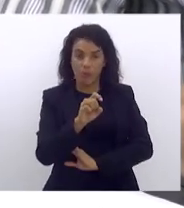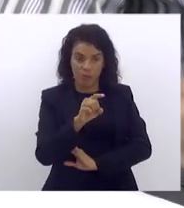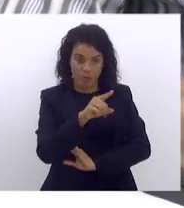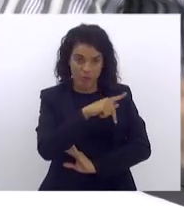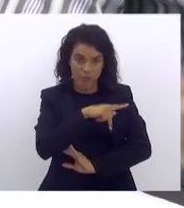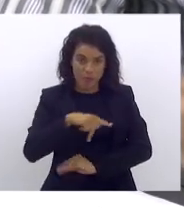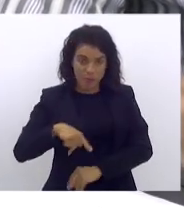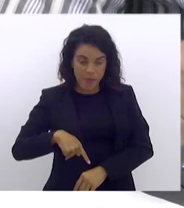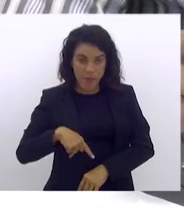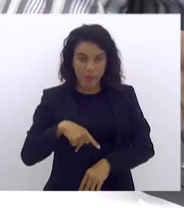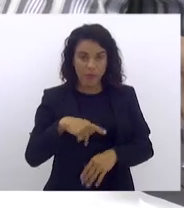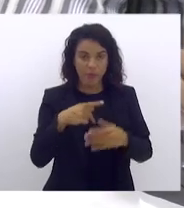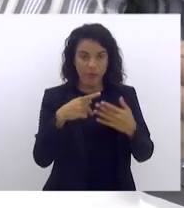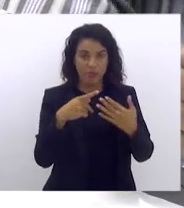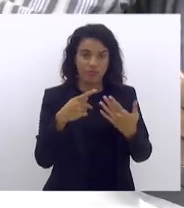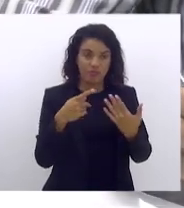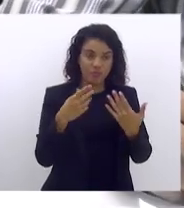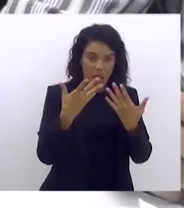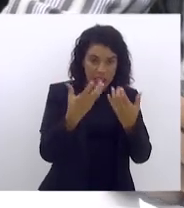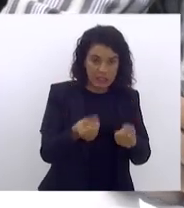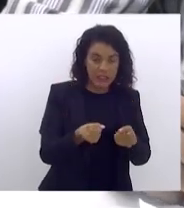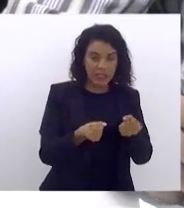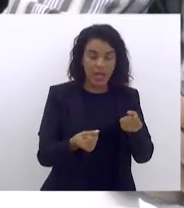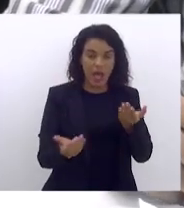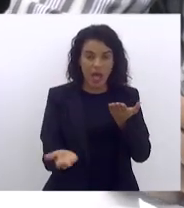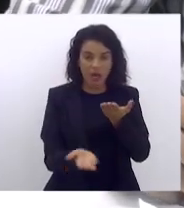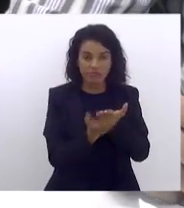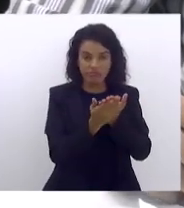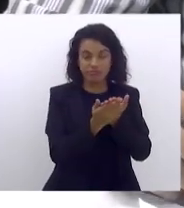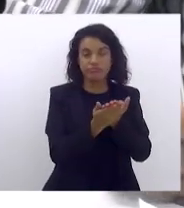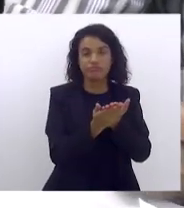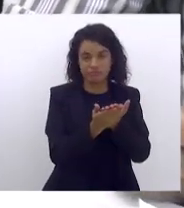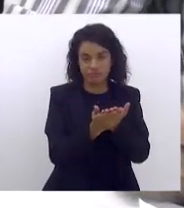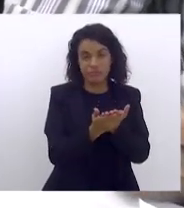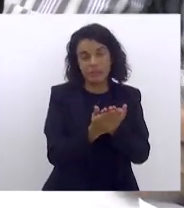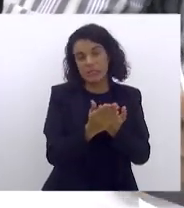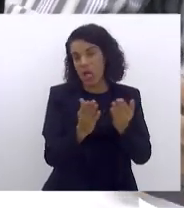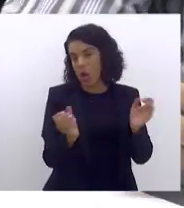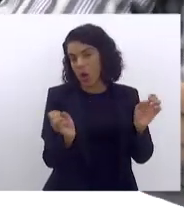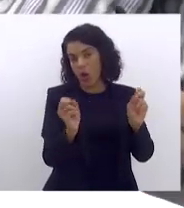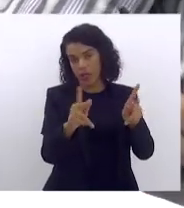Excelência considera anexação. Se considerar, está